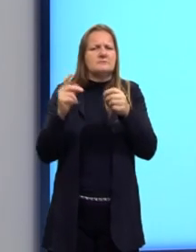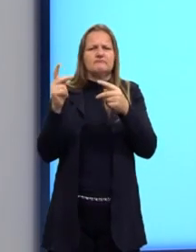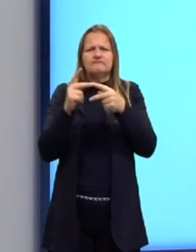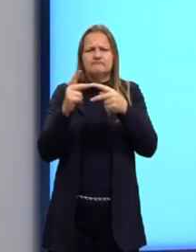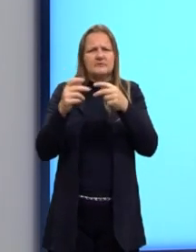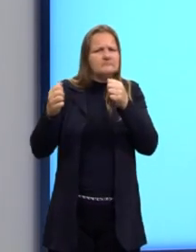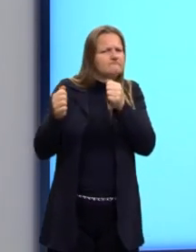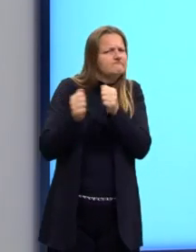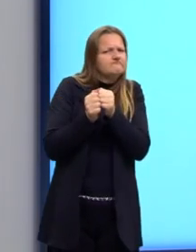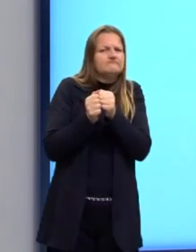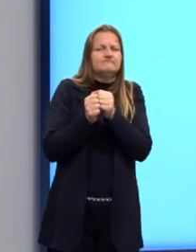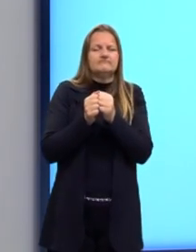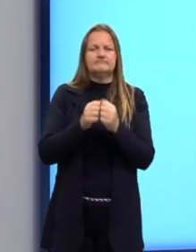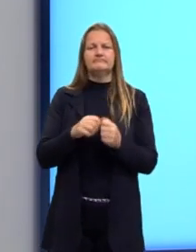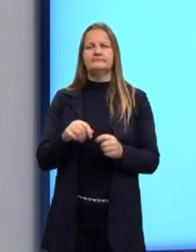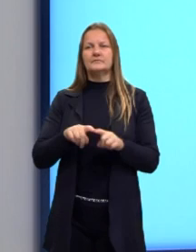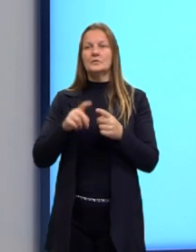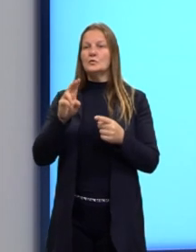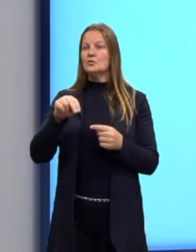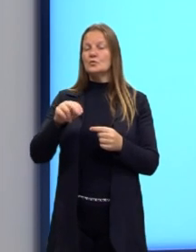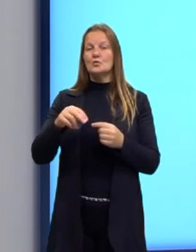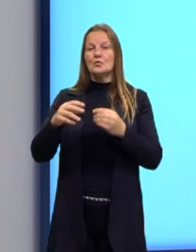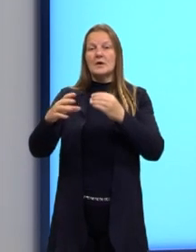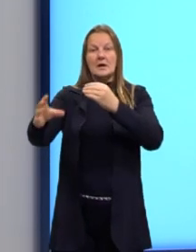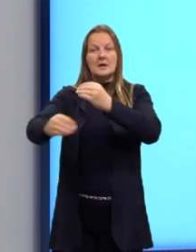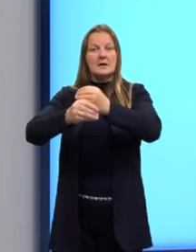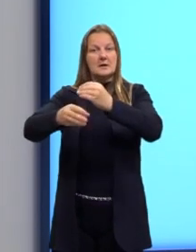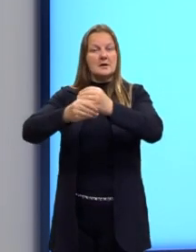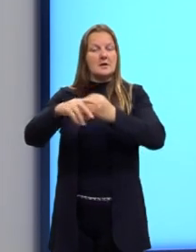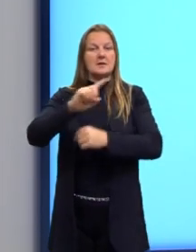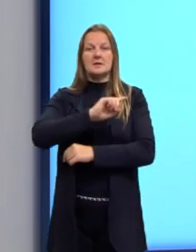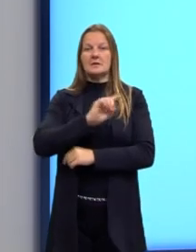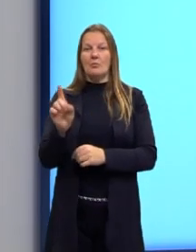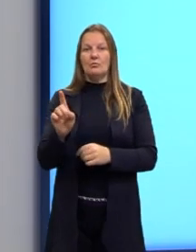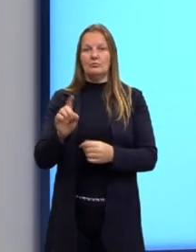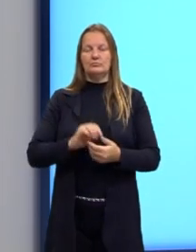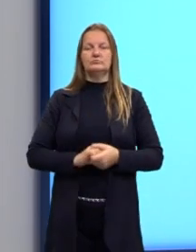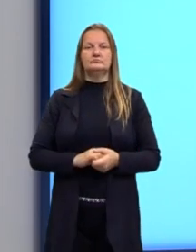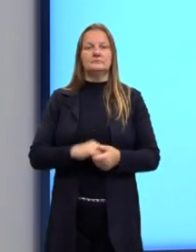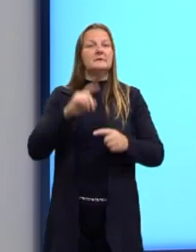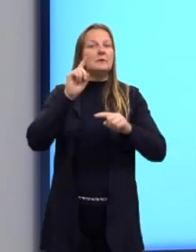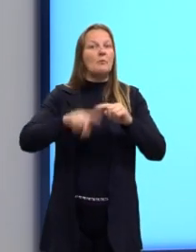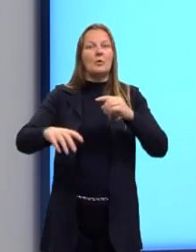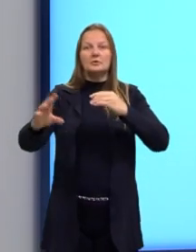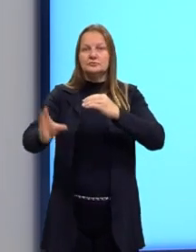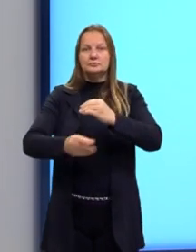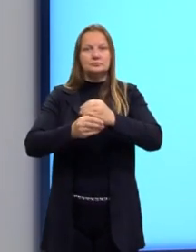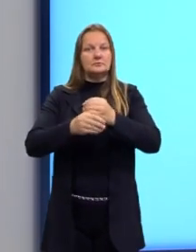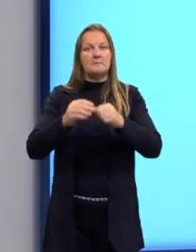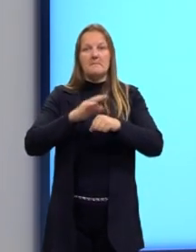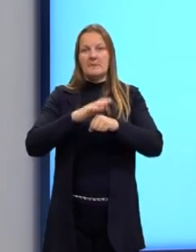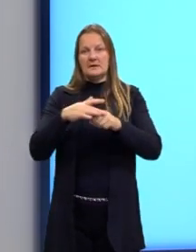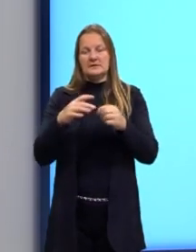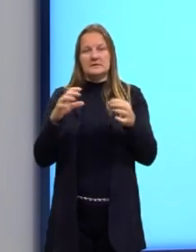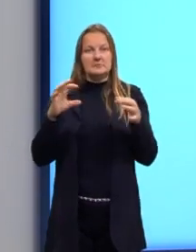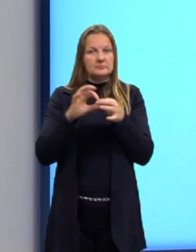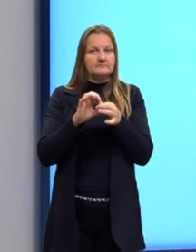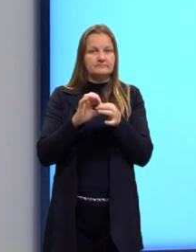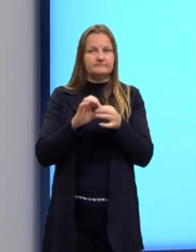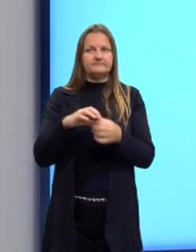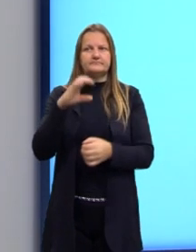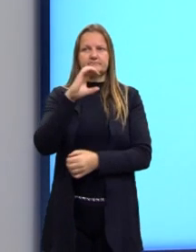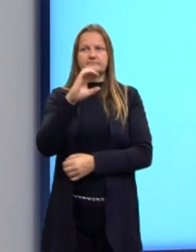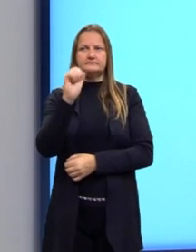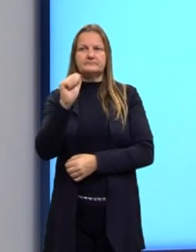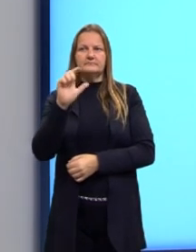preposição dele tá E ele não aceita complemento Não não pode olha lá lembrando qual